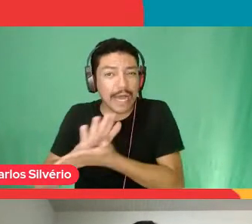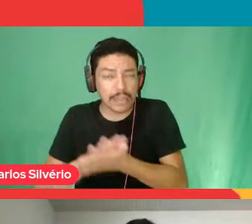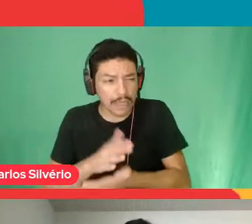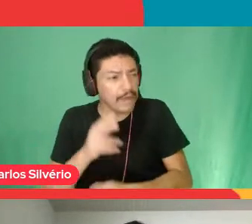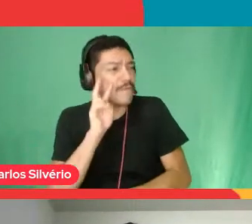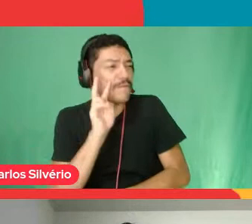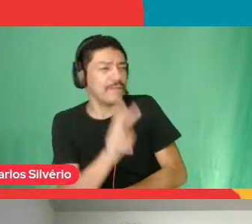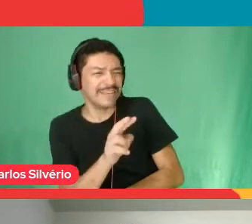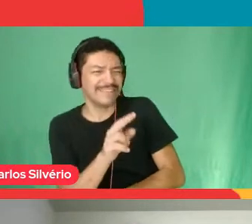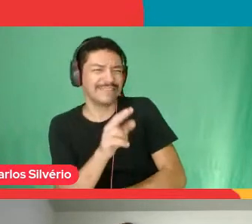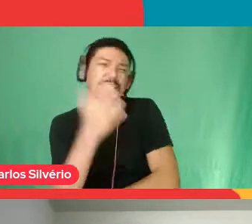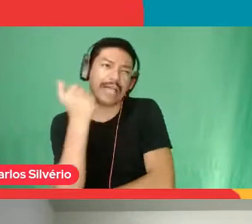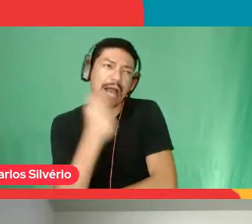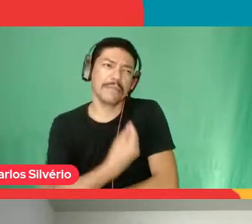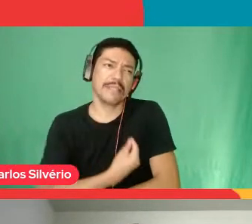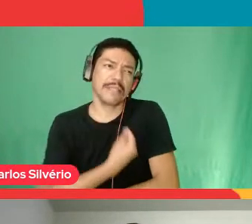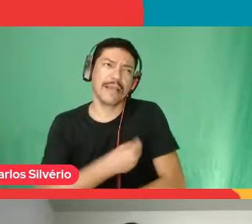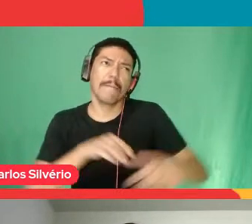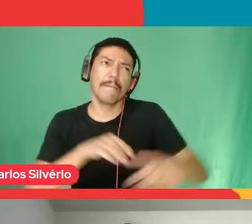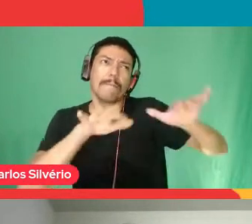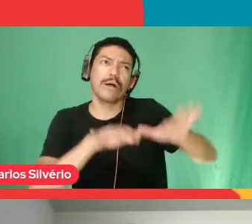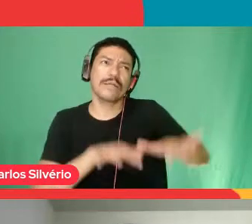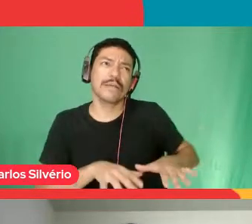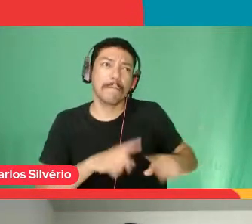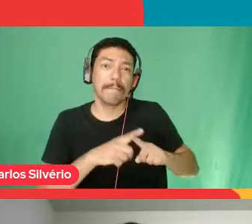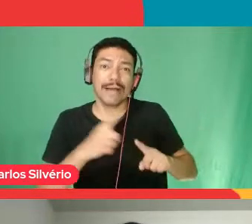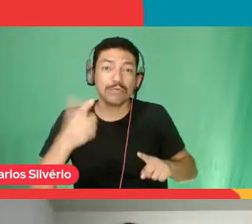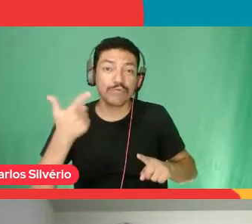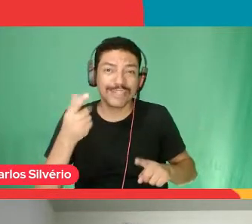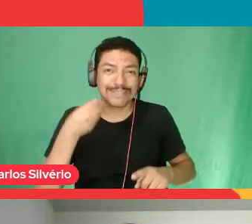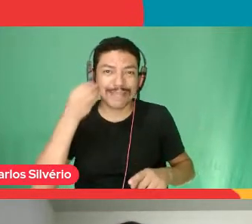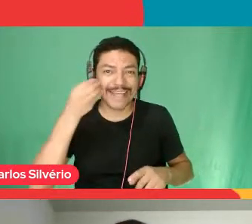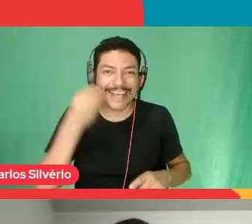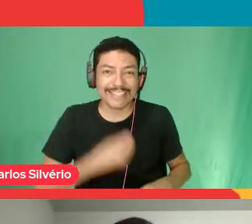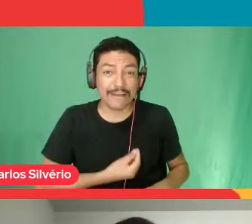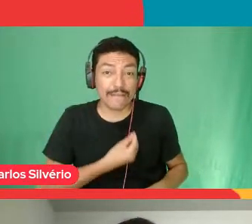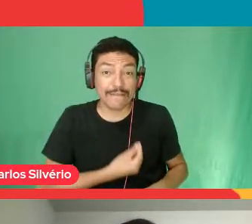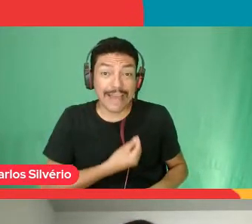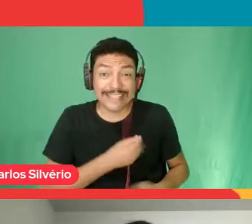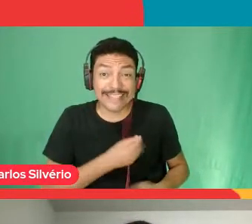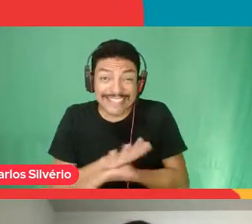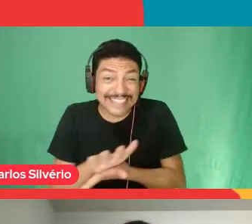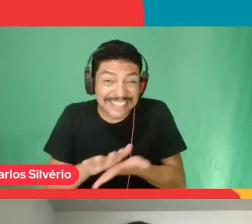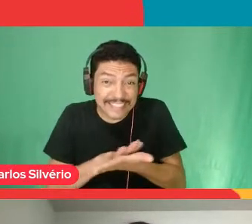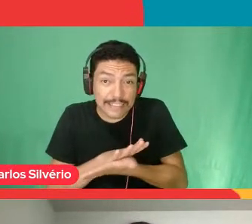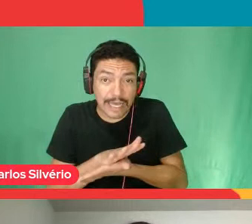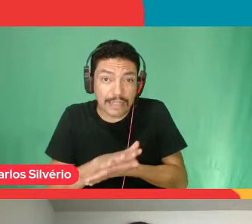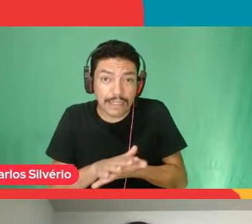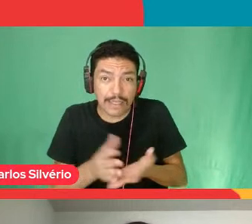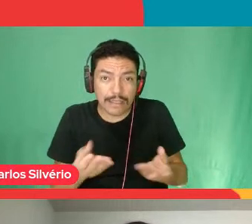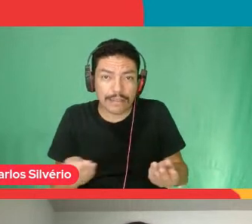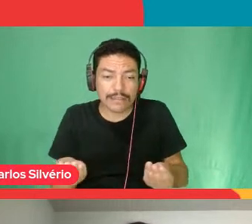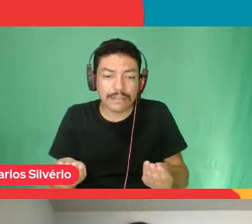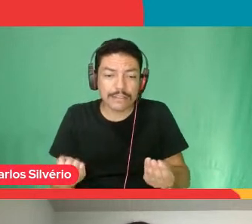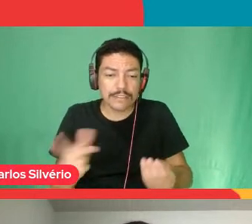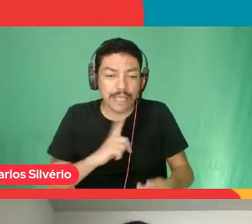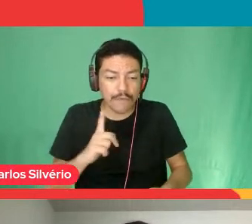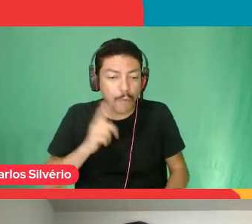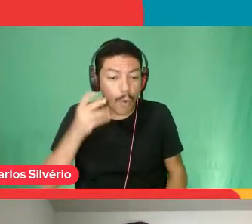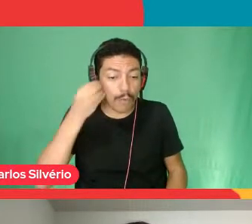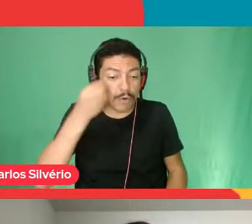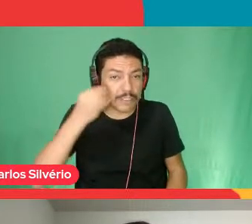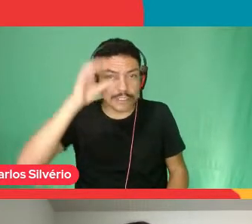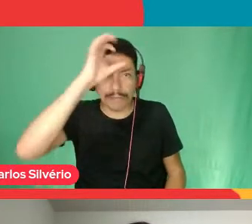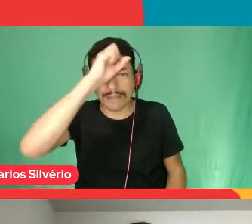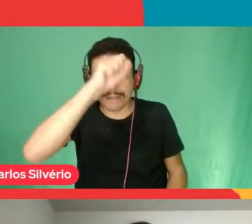mas nunca tinha tido ali uma vivência. E através dessa oportunidade de aprender, ampliar